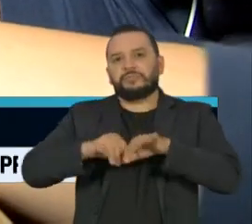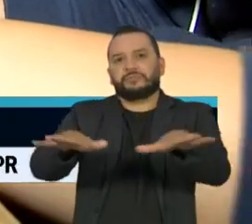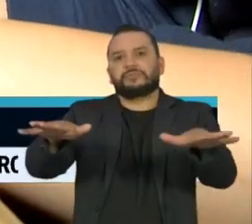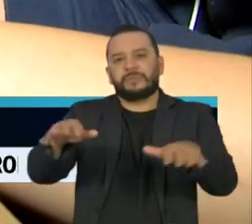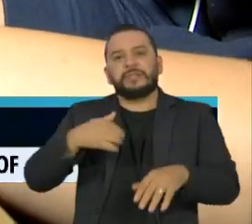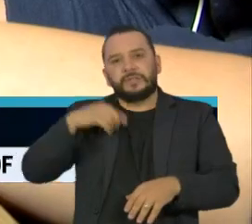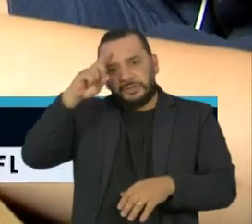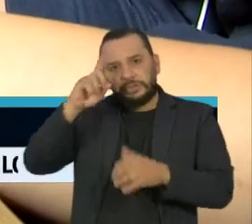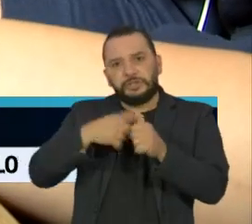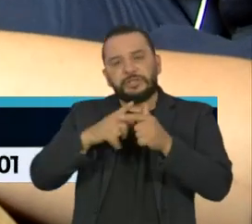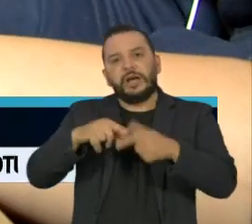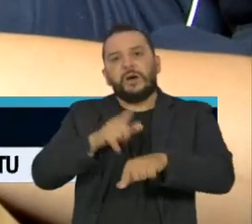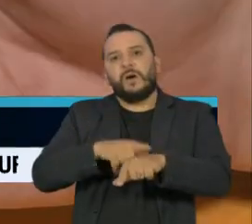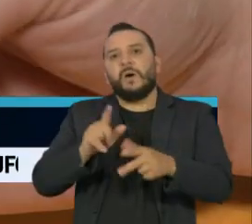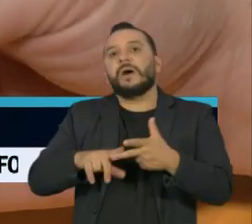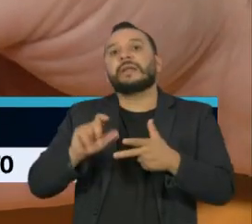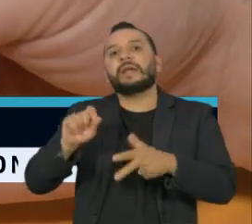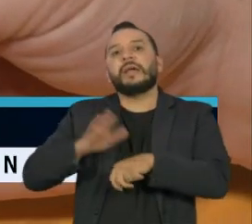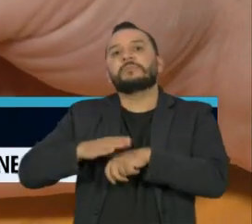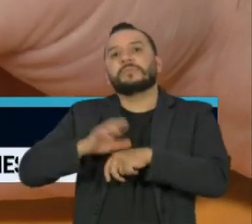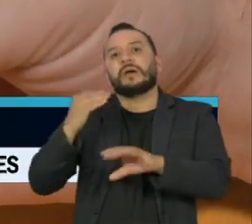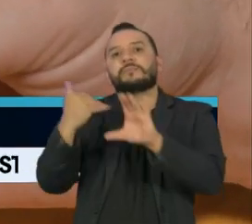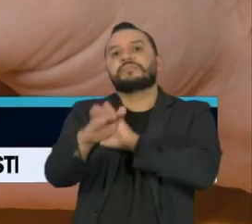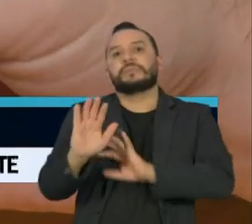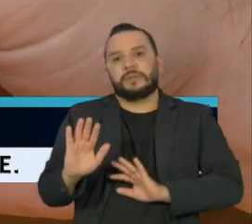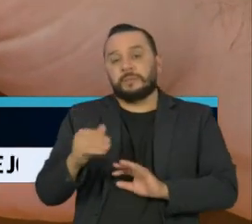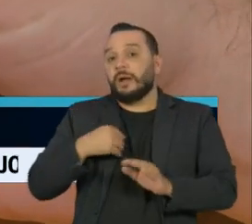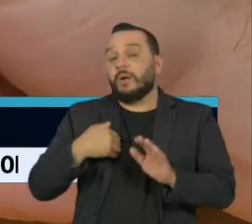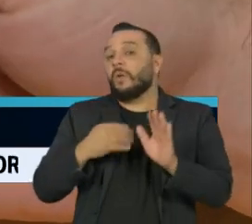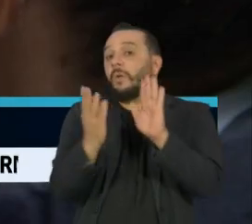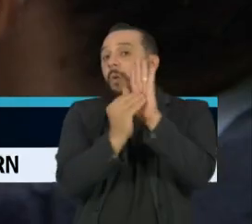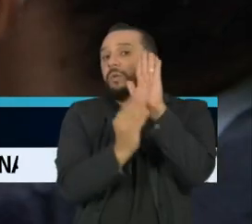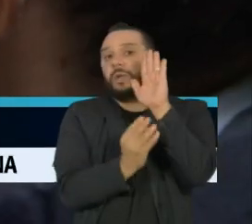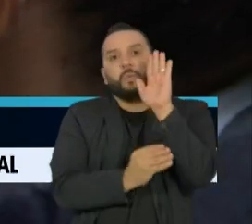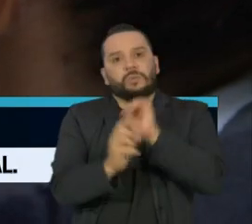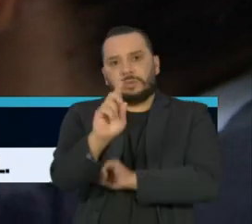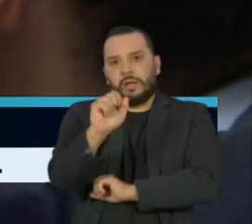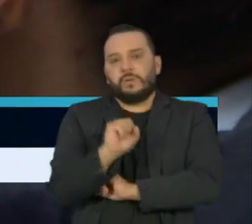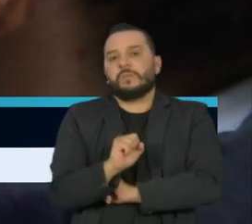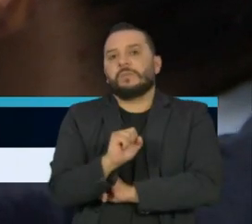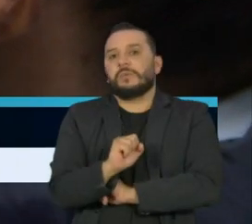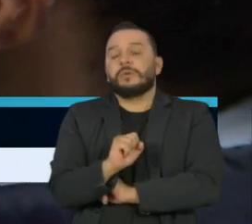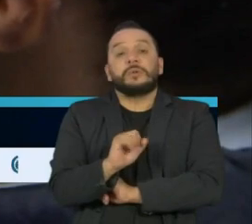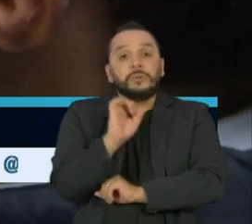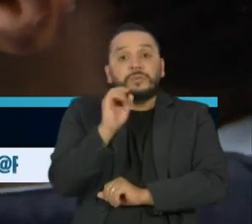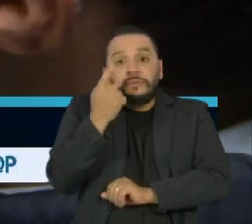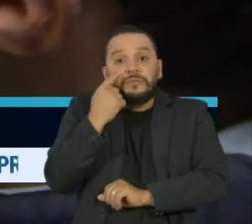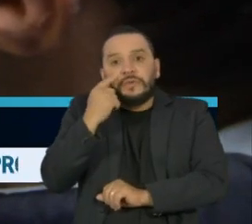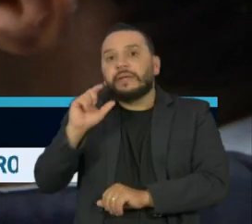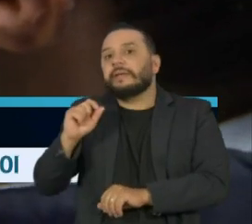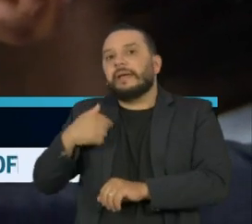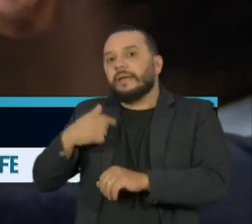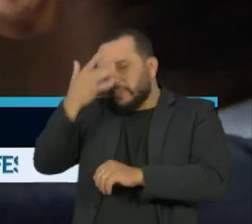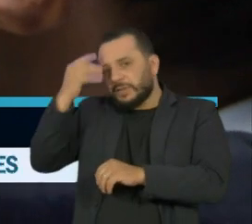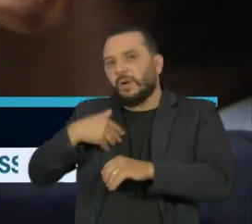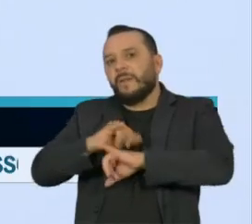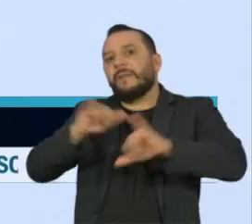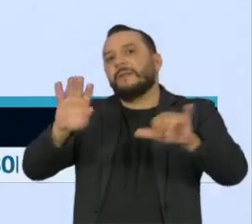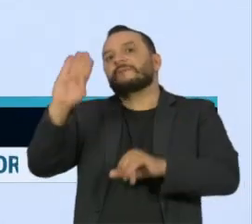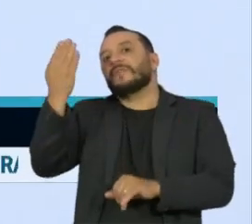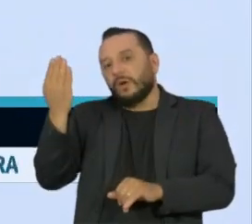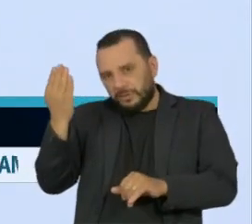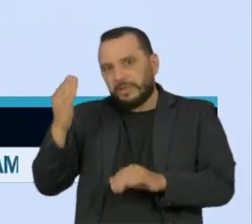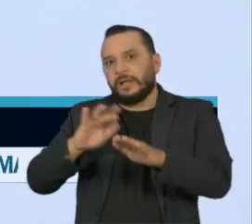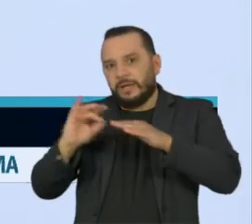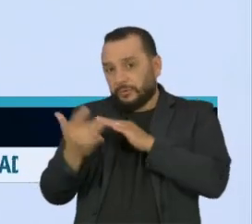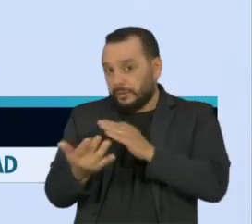dados como data hora e remetente mas não os conteúdos a ideia é permitir a identificação de quem lançou boatos nas redes